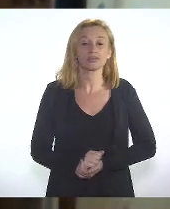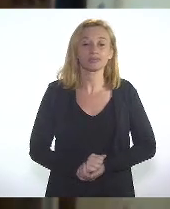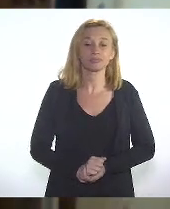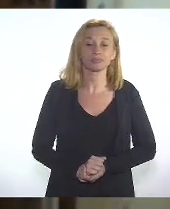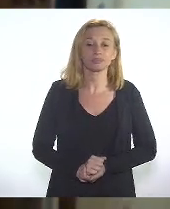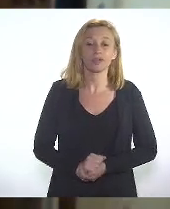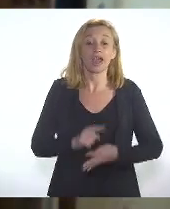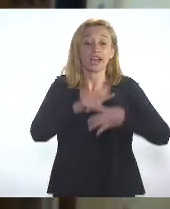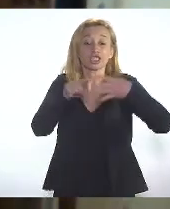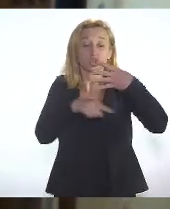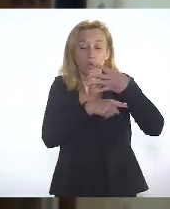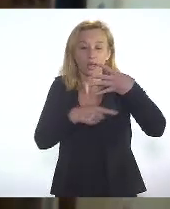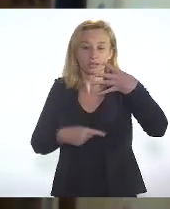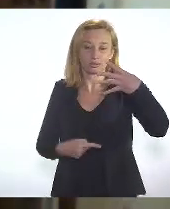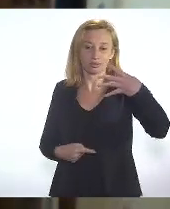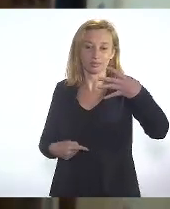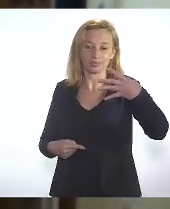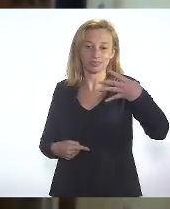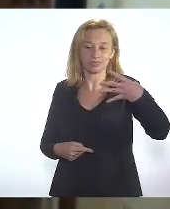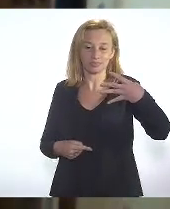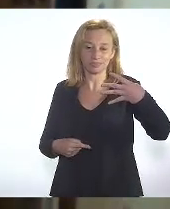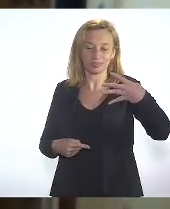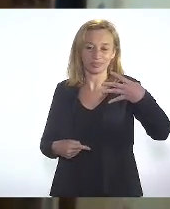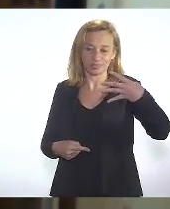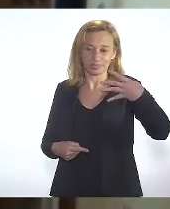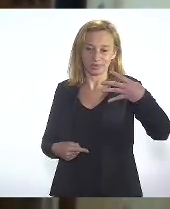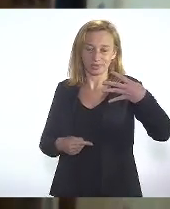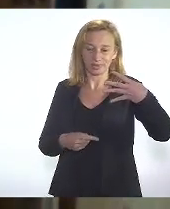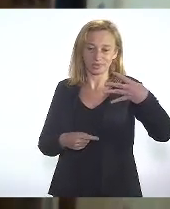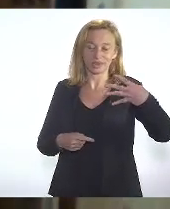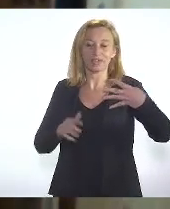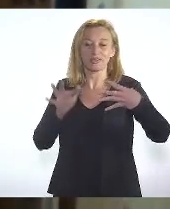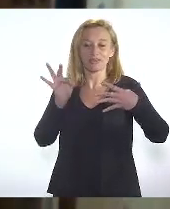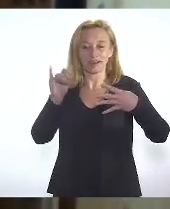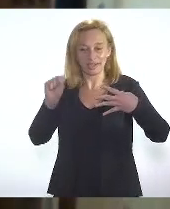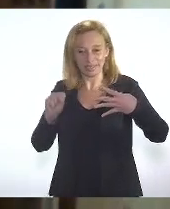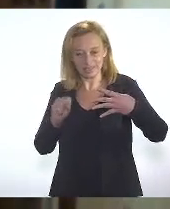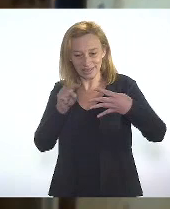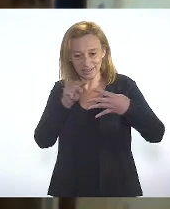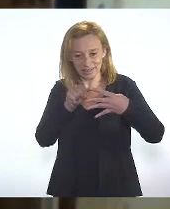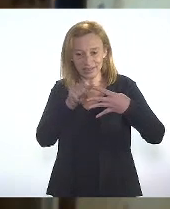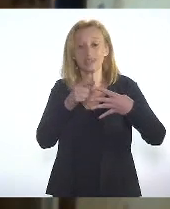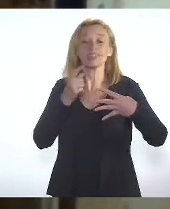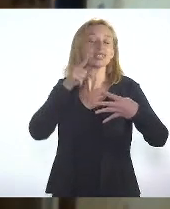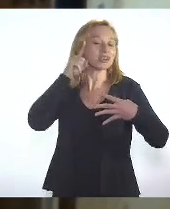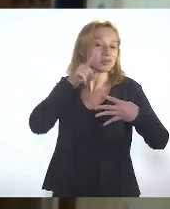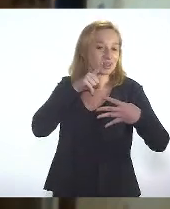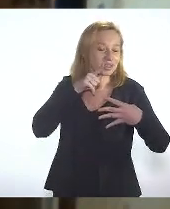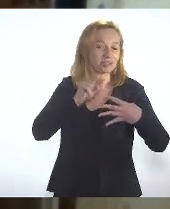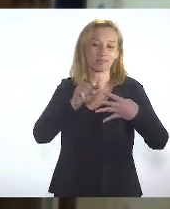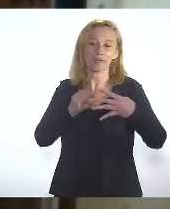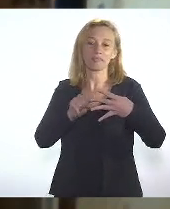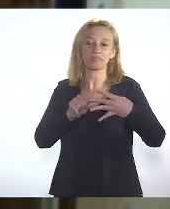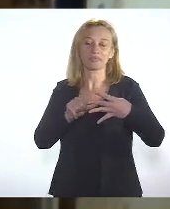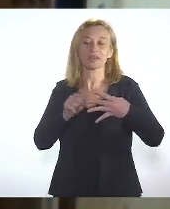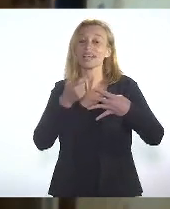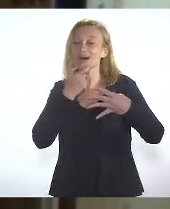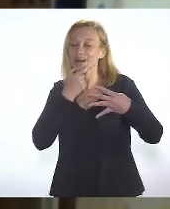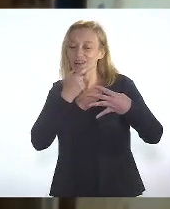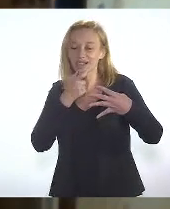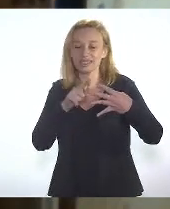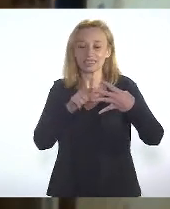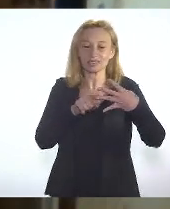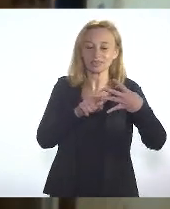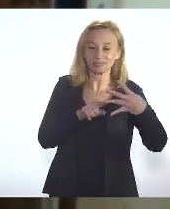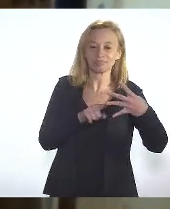as 4 da Pfizer, que é, sei lá, americana, a inglesa de